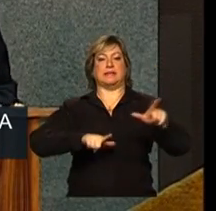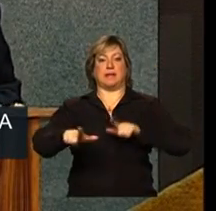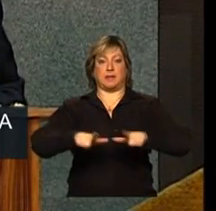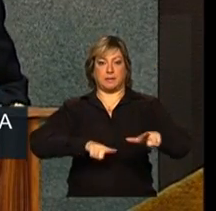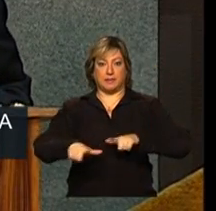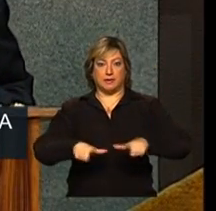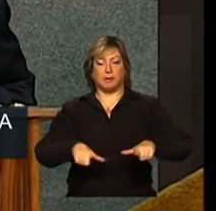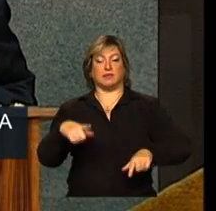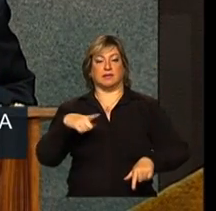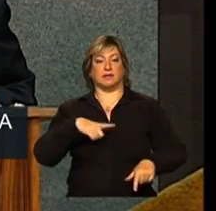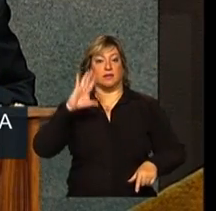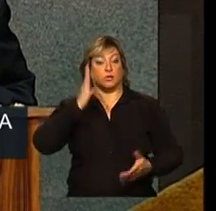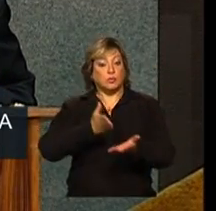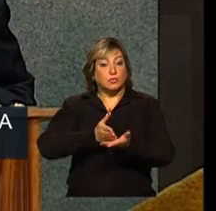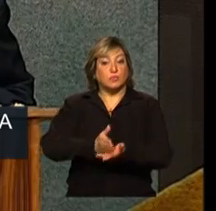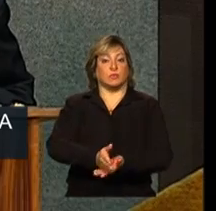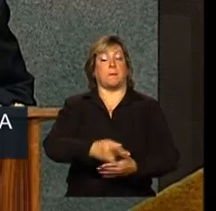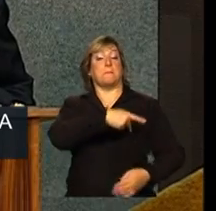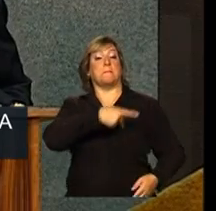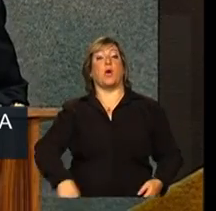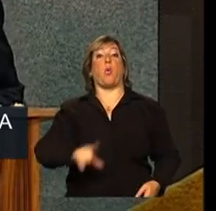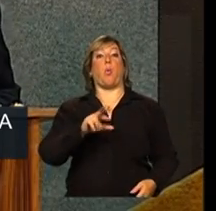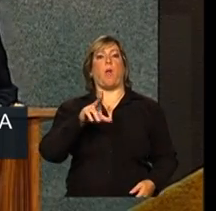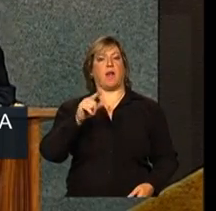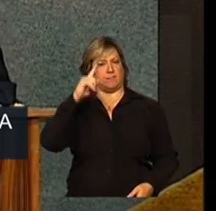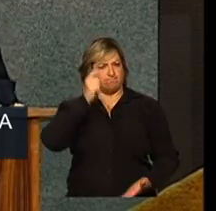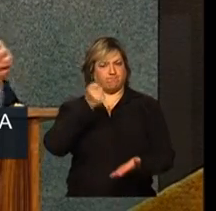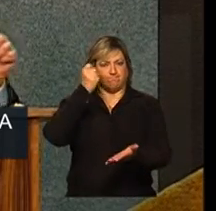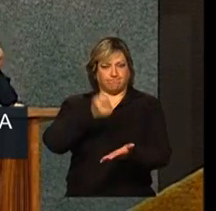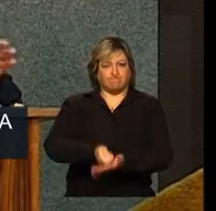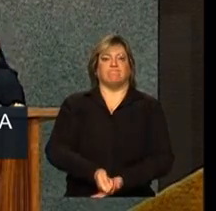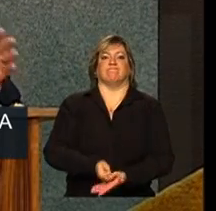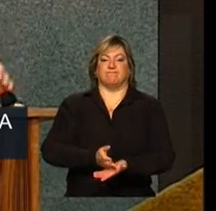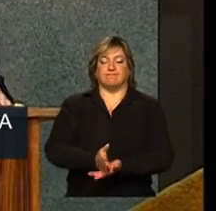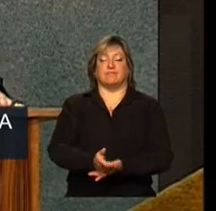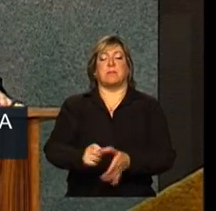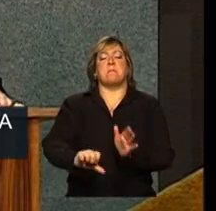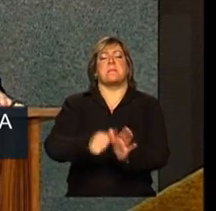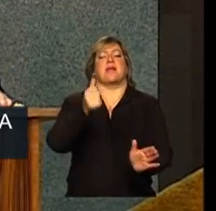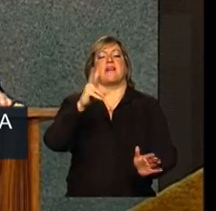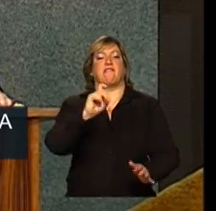a determinação do presidente Lula de, pela primeira vez